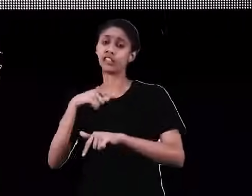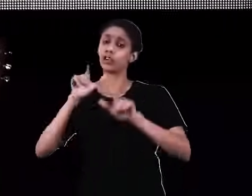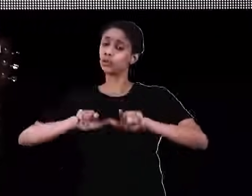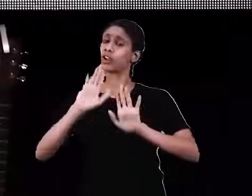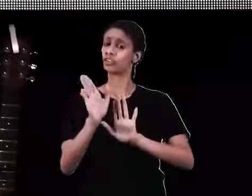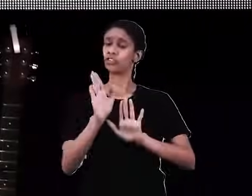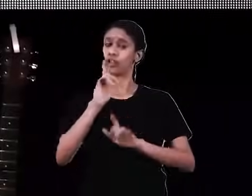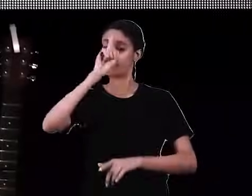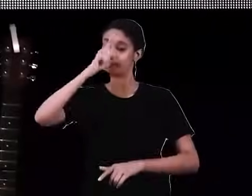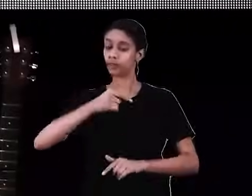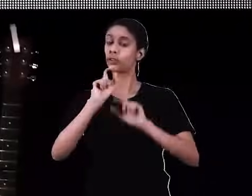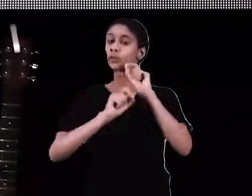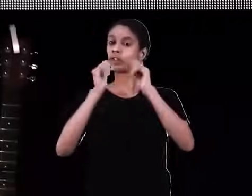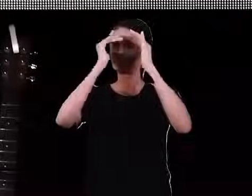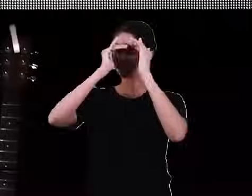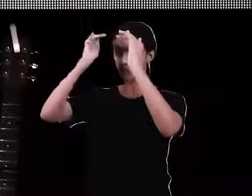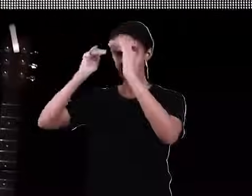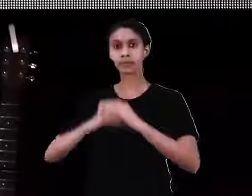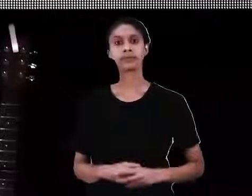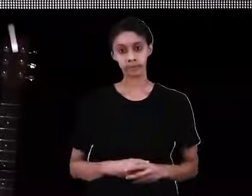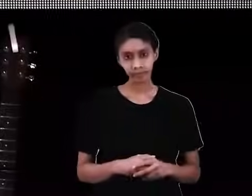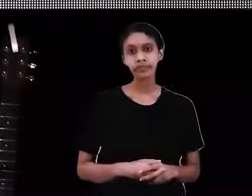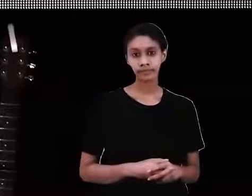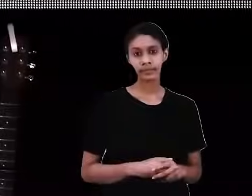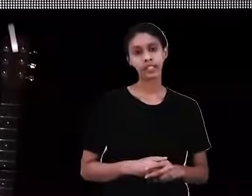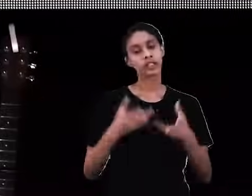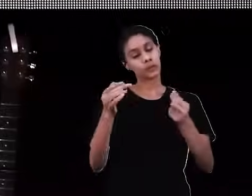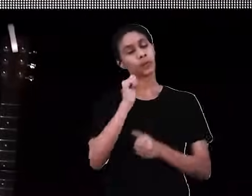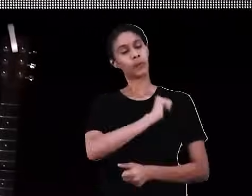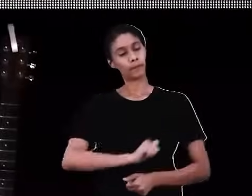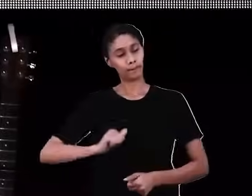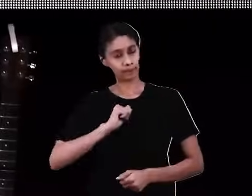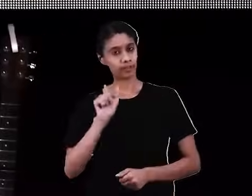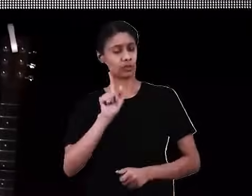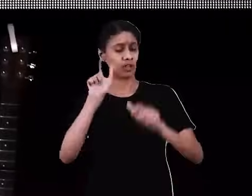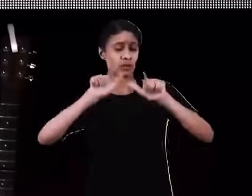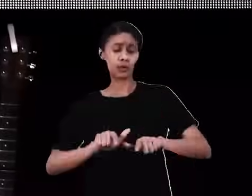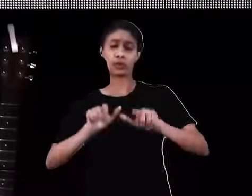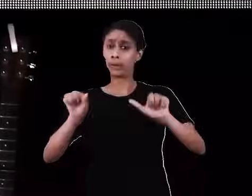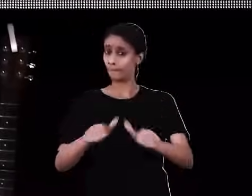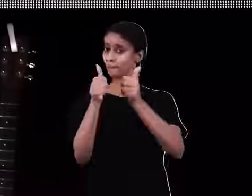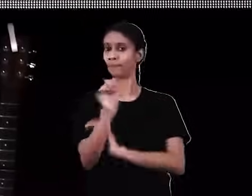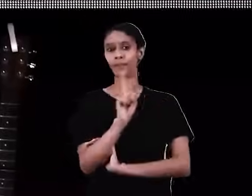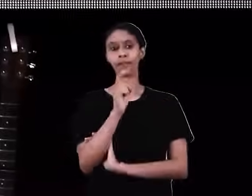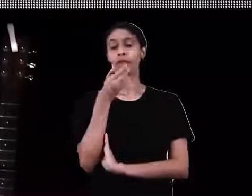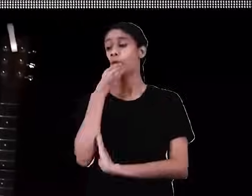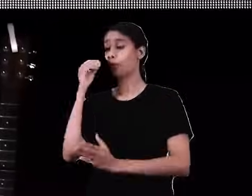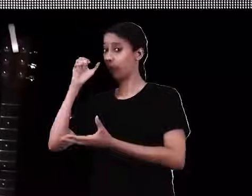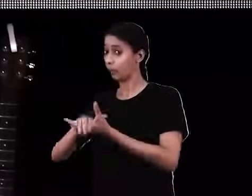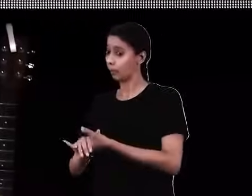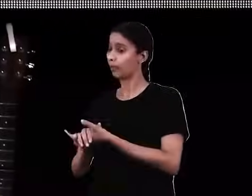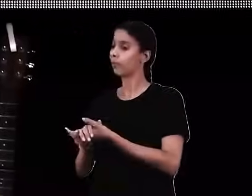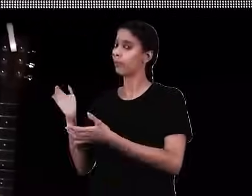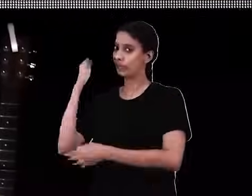seu com obediência. Foi isso que Abigail fez. Não era o lugar mais confortável. Era não, porque o marido dela era processado. Era ou não